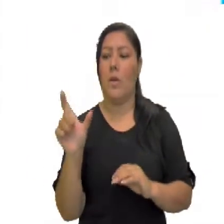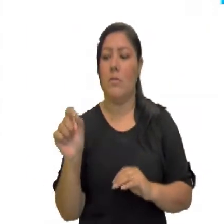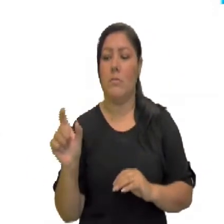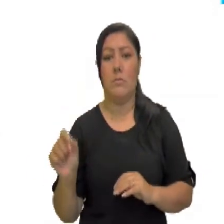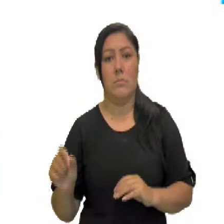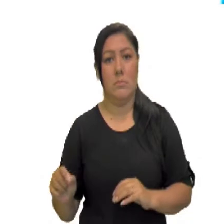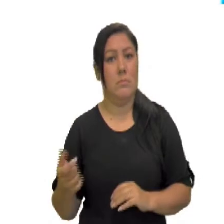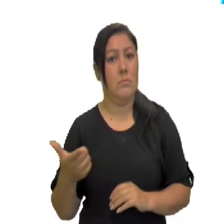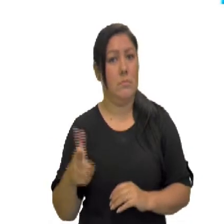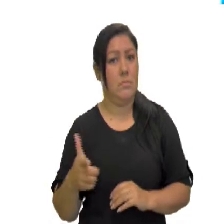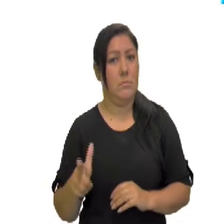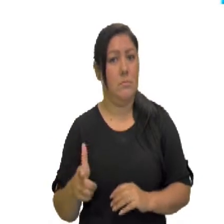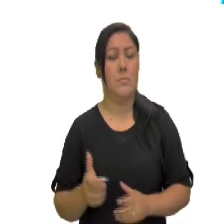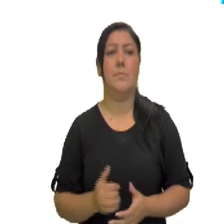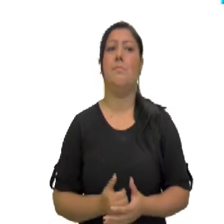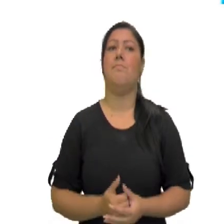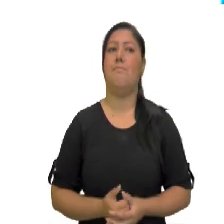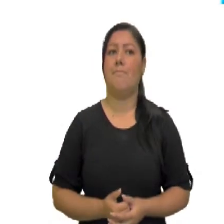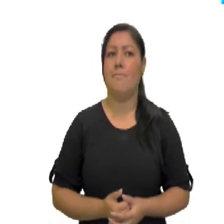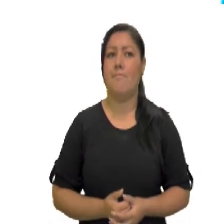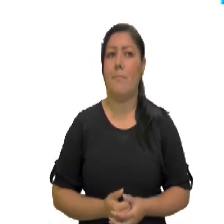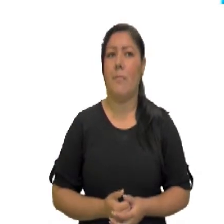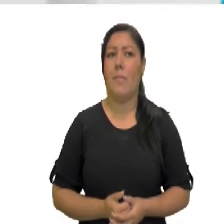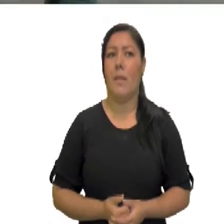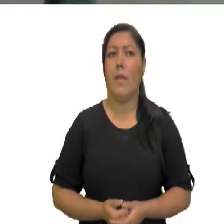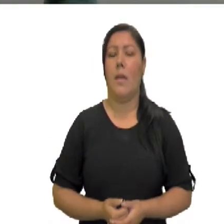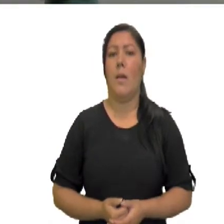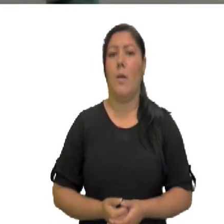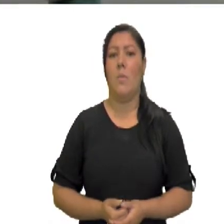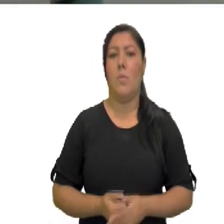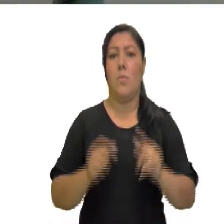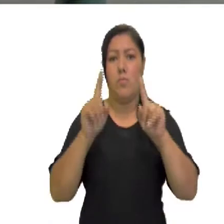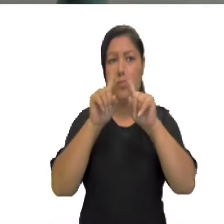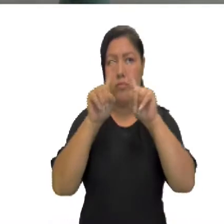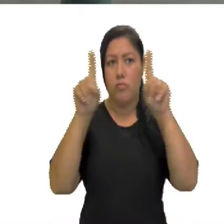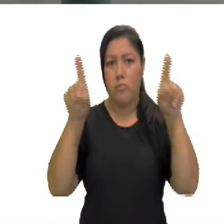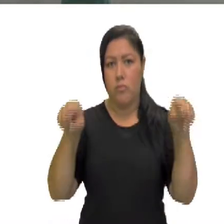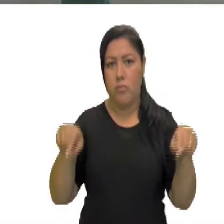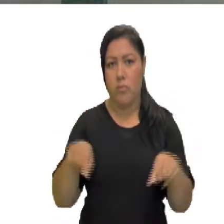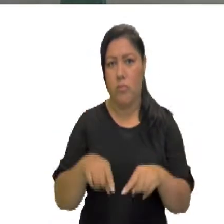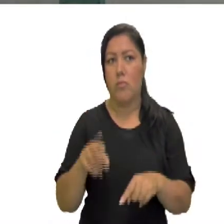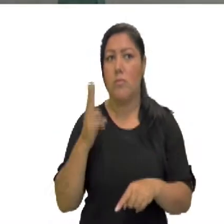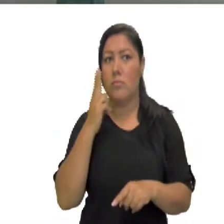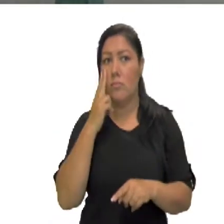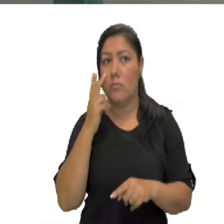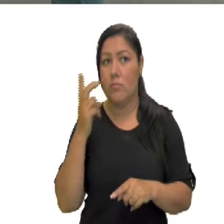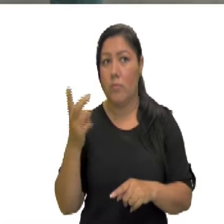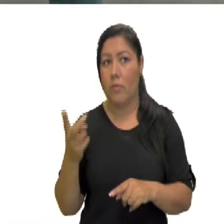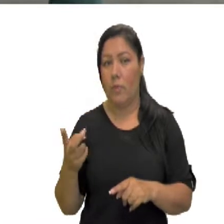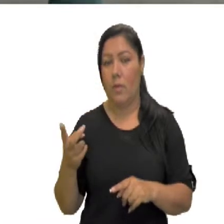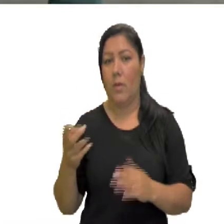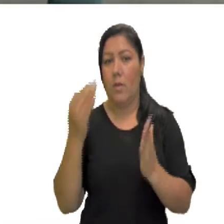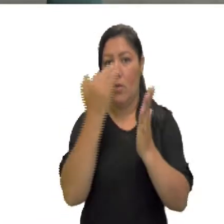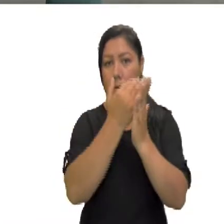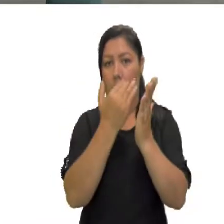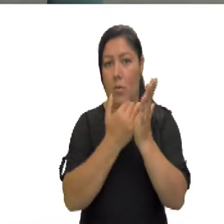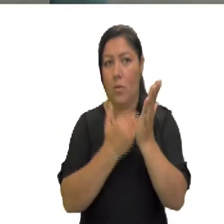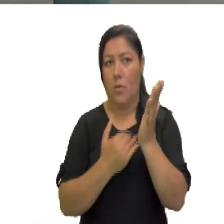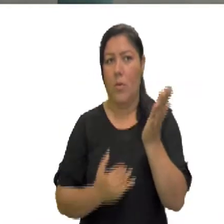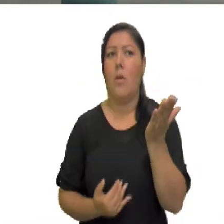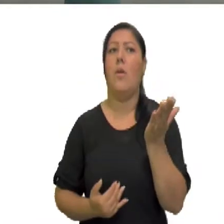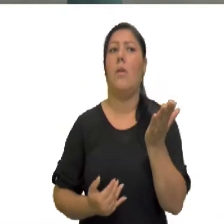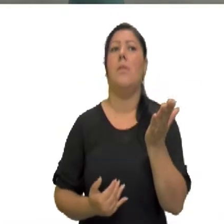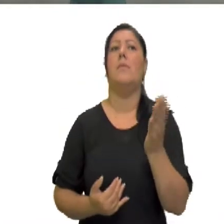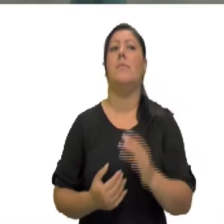tudo na estrutura do corpo desse animal. Nós dissemos que muitos deles têm uma